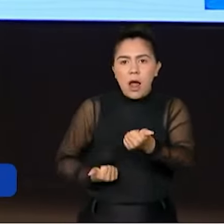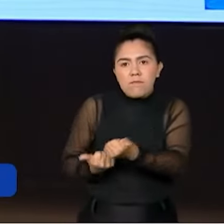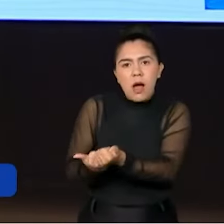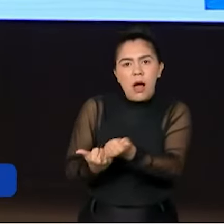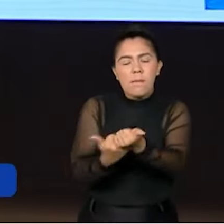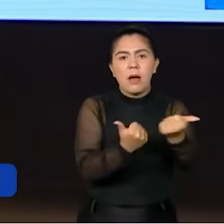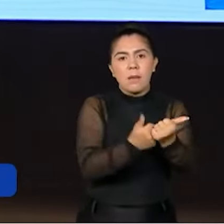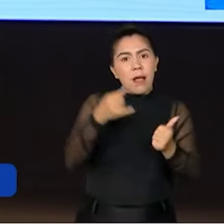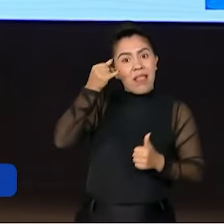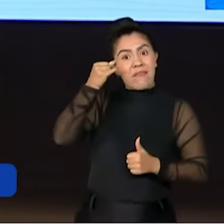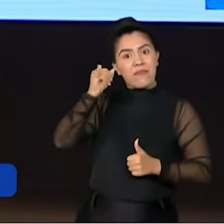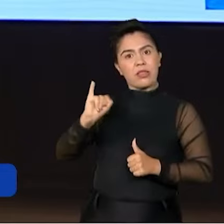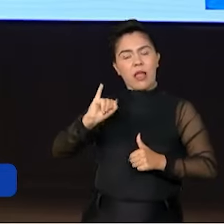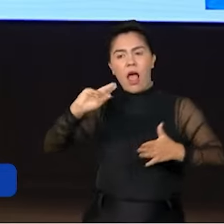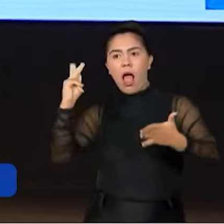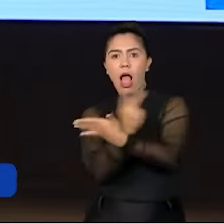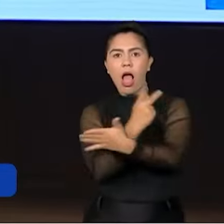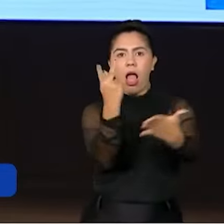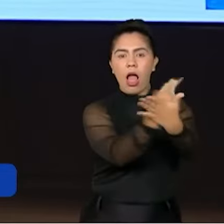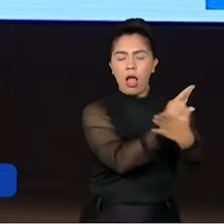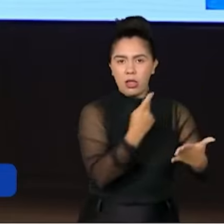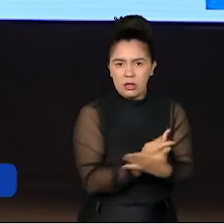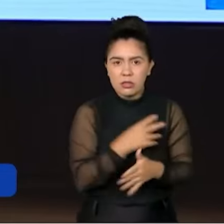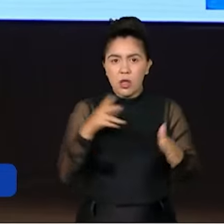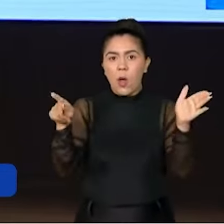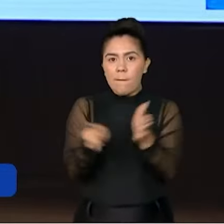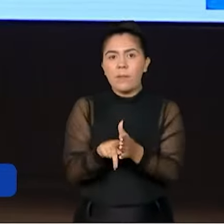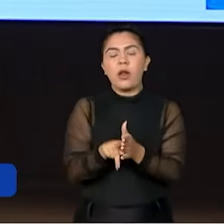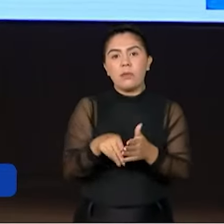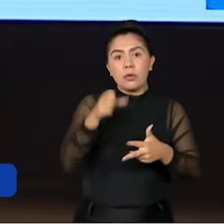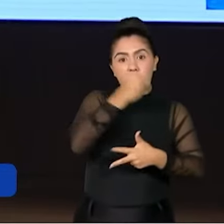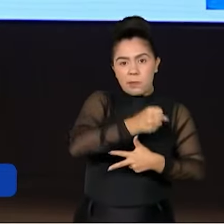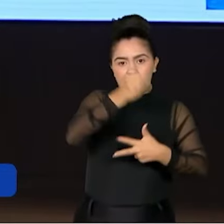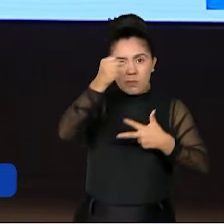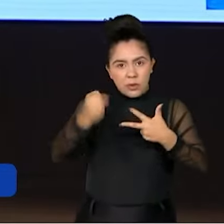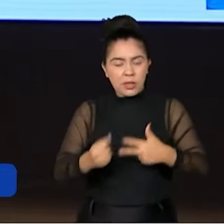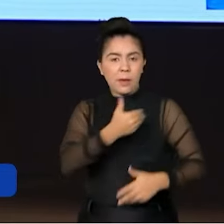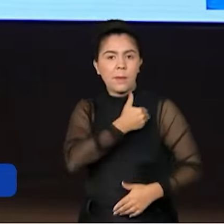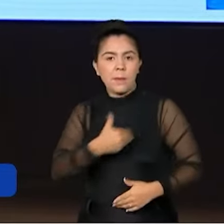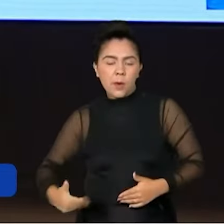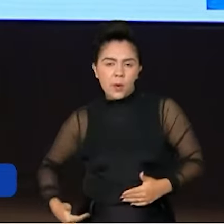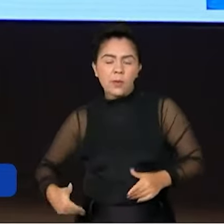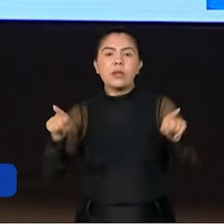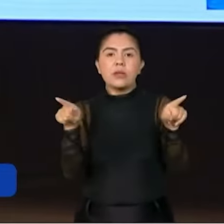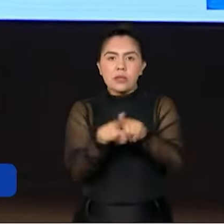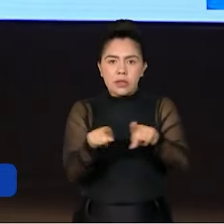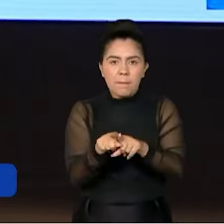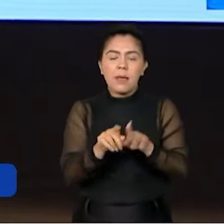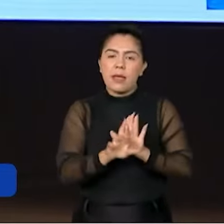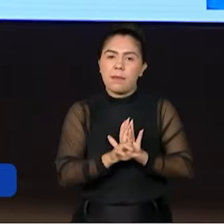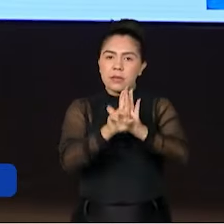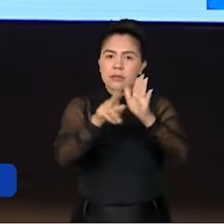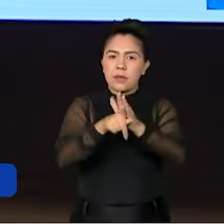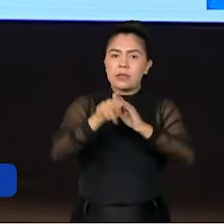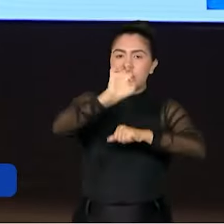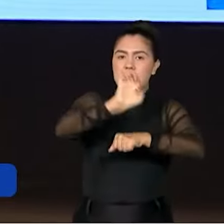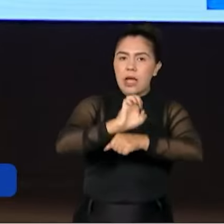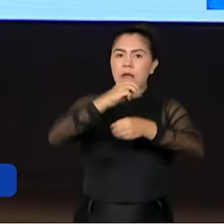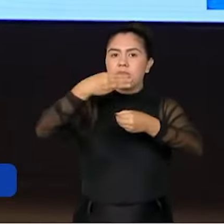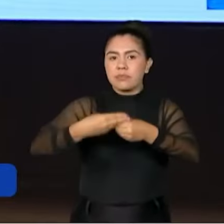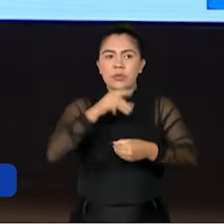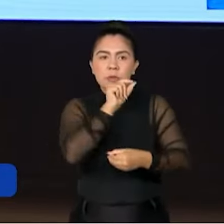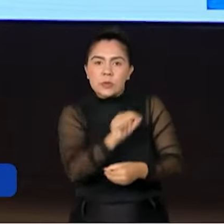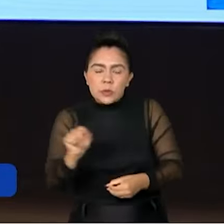de prevenção do poder público, não só o governo federal, mas os governos estaduais e municipais. As pessoas